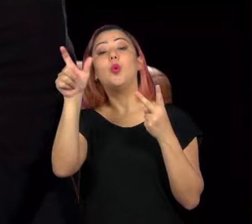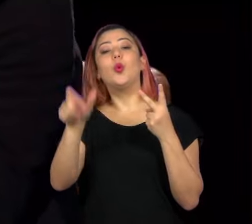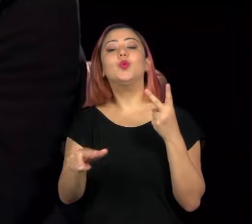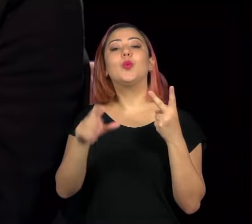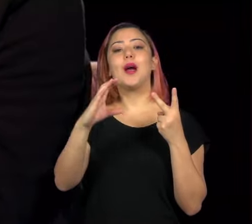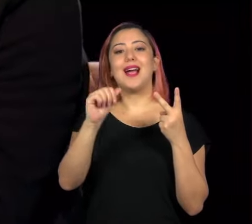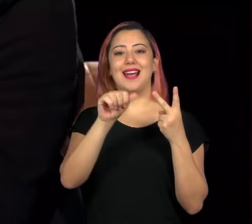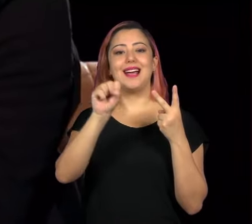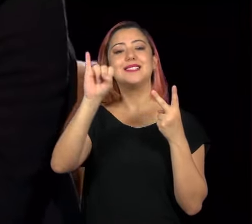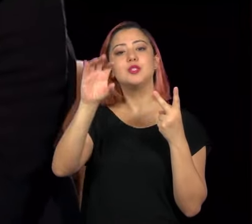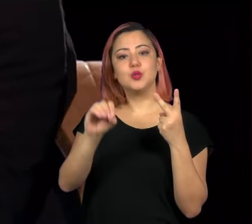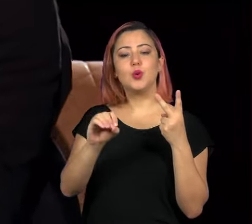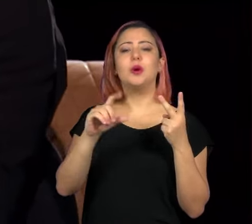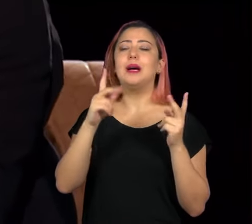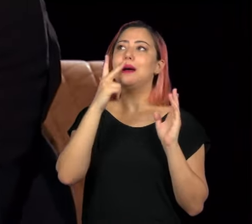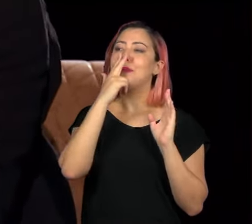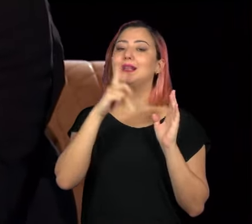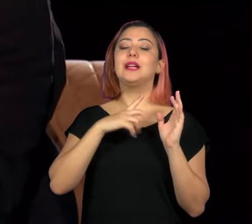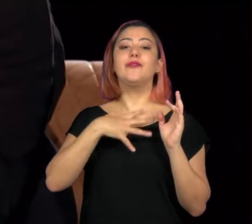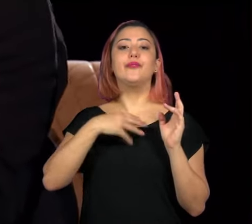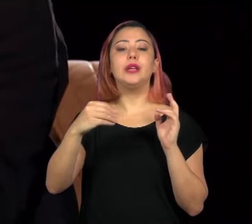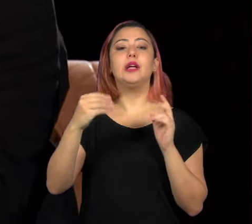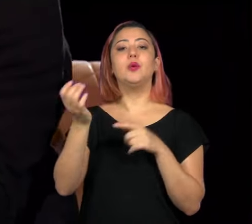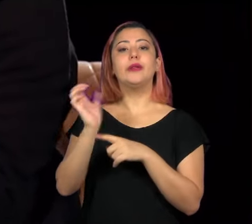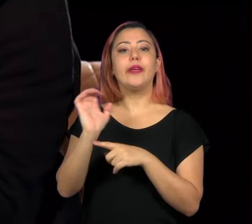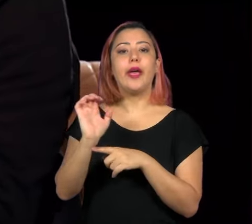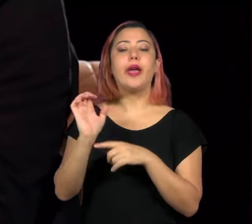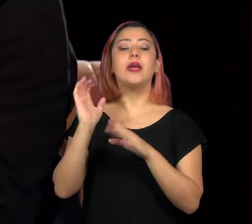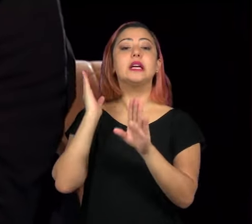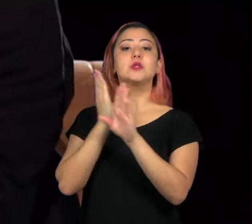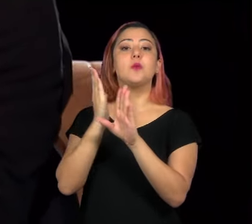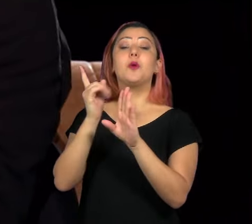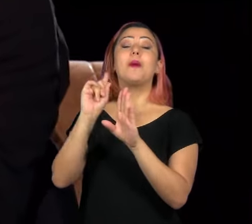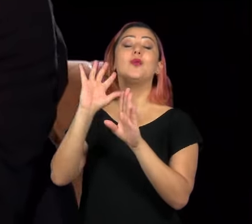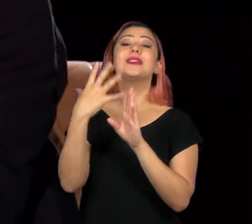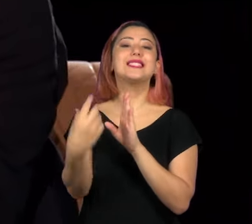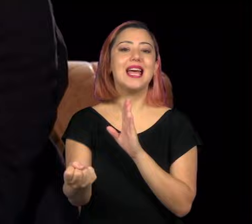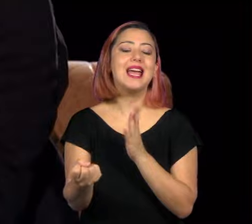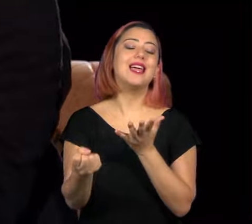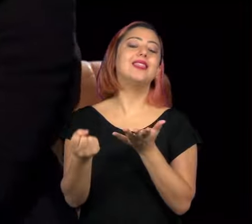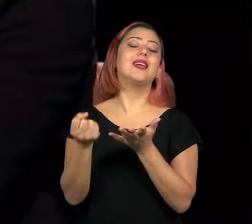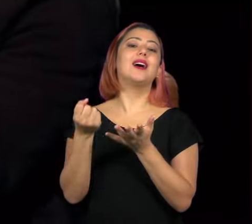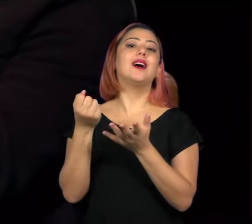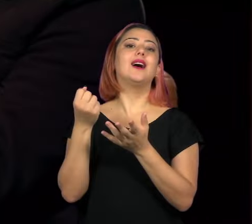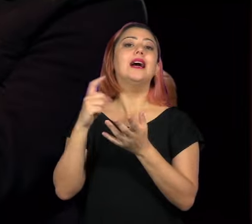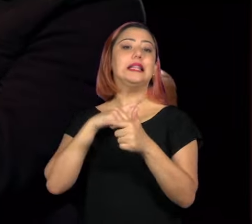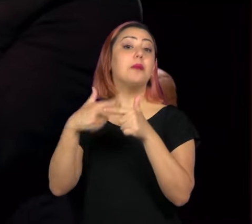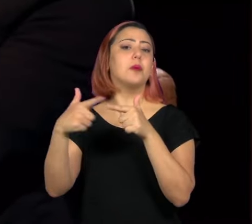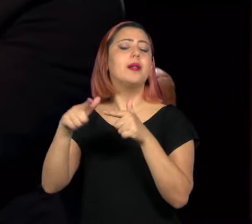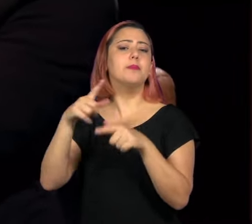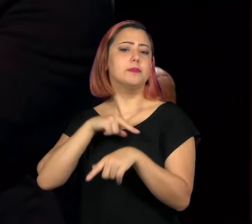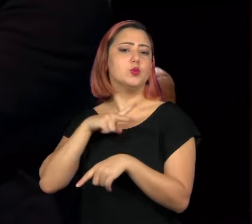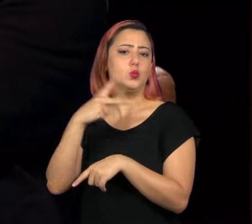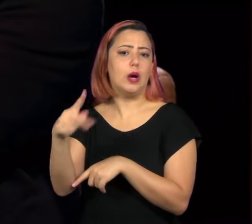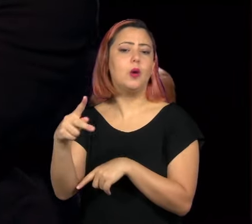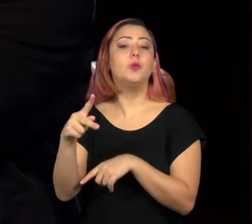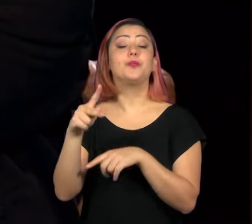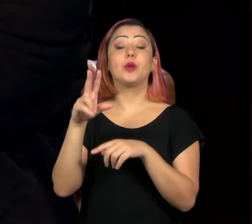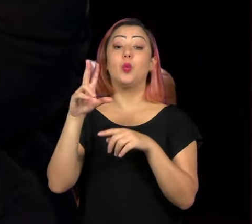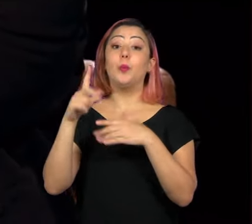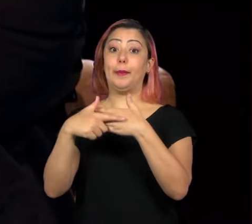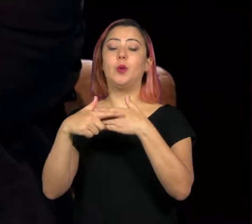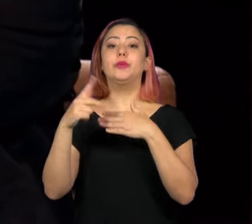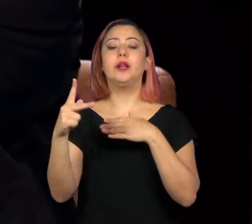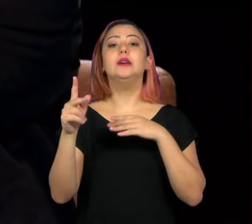casamento. O filho é gay, ele acabou descobrindo, quer aceitar, enfim. E nós temos essa missão de não deixar